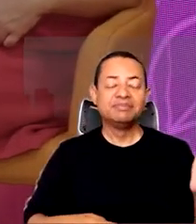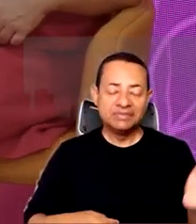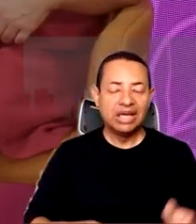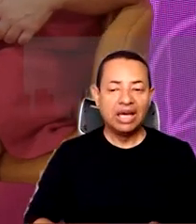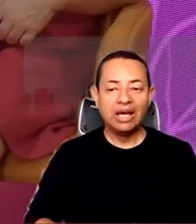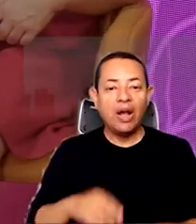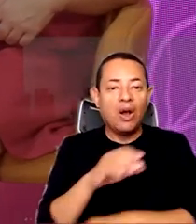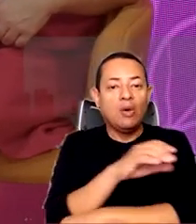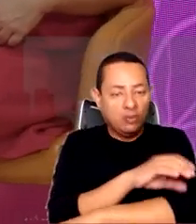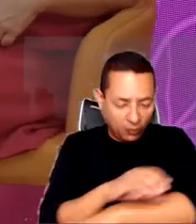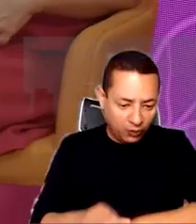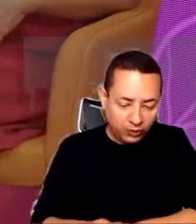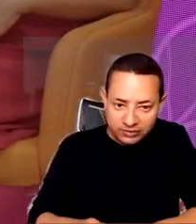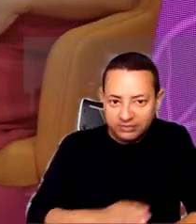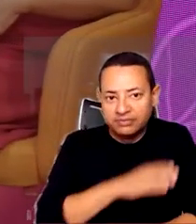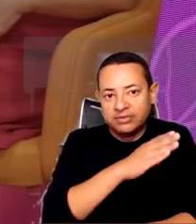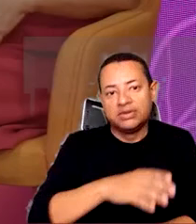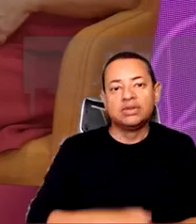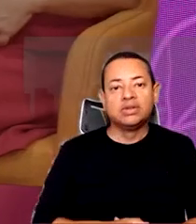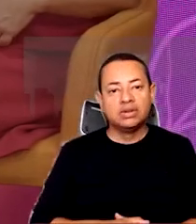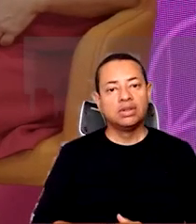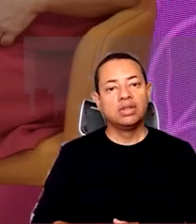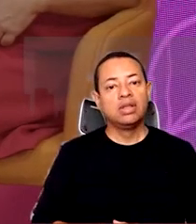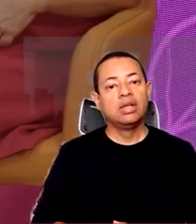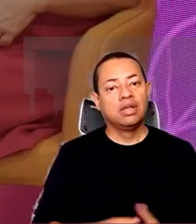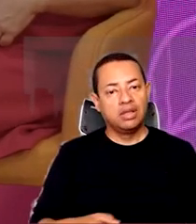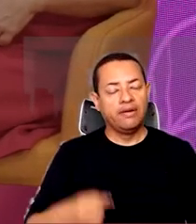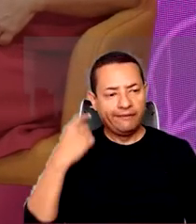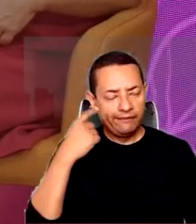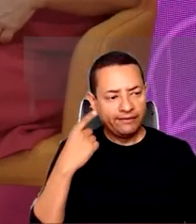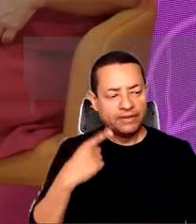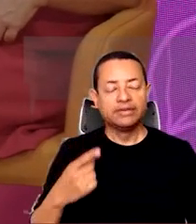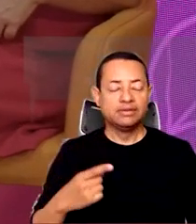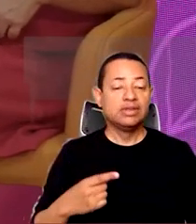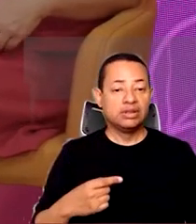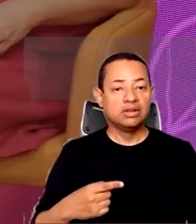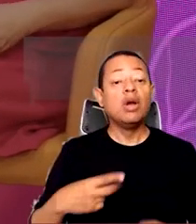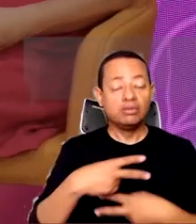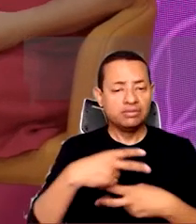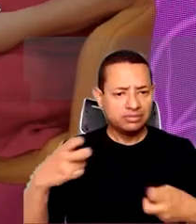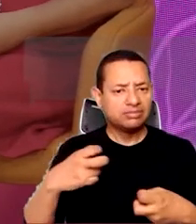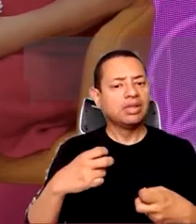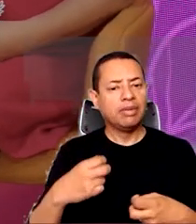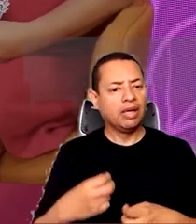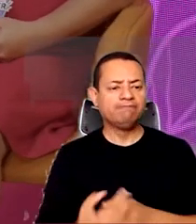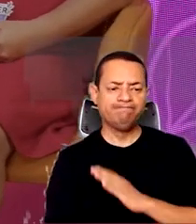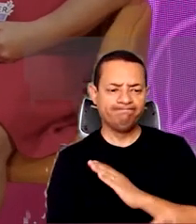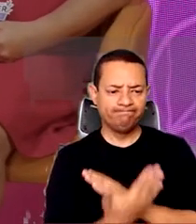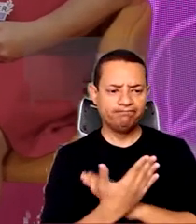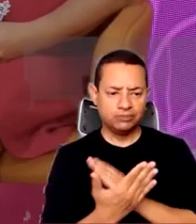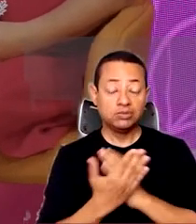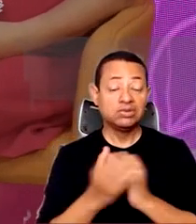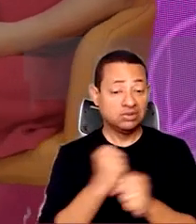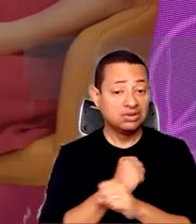cursos né Eu também tive e vi muito até o sebrai foi um um grande suporte em relação a isso